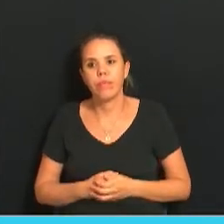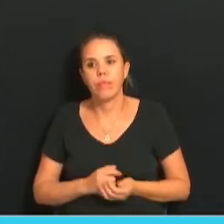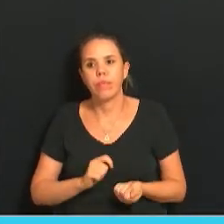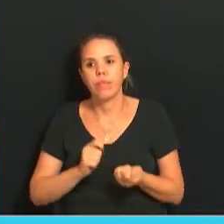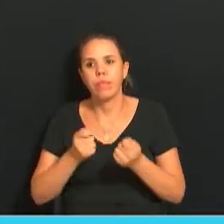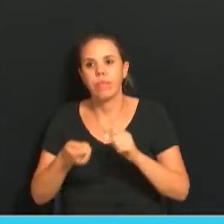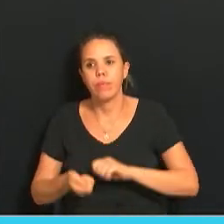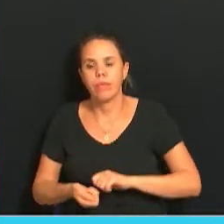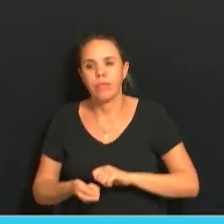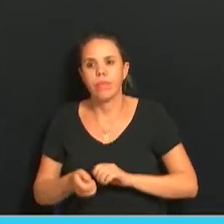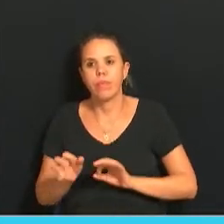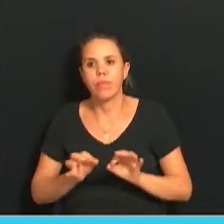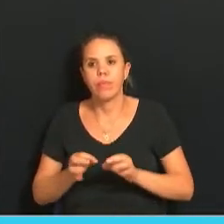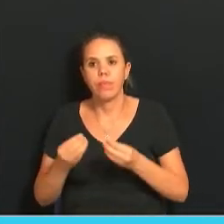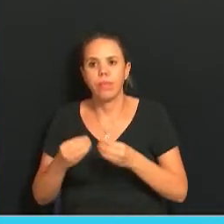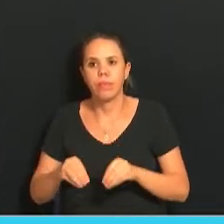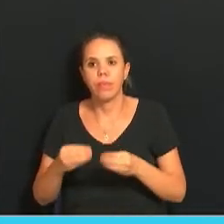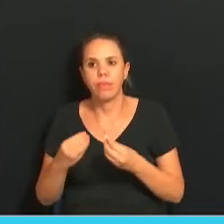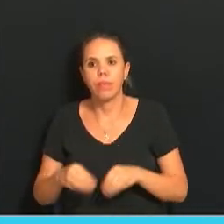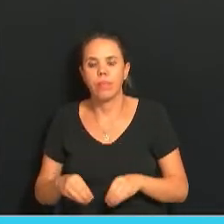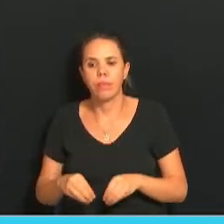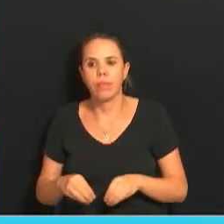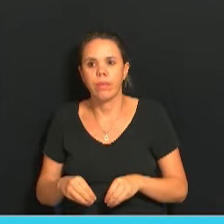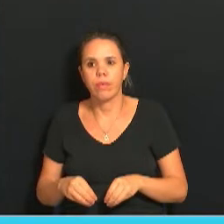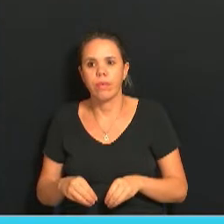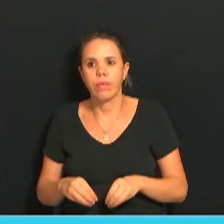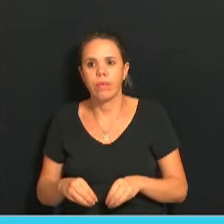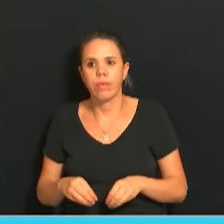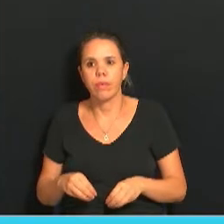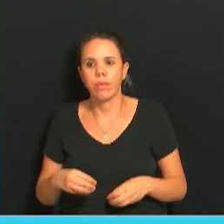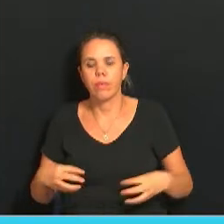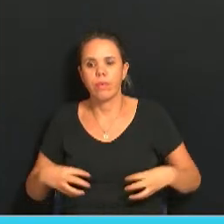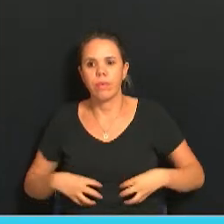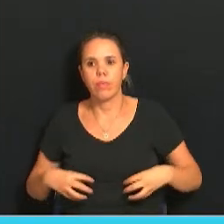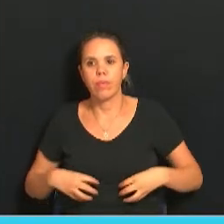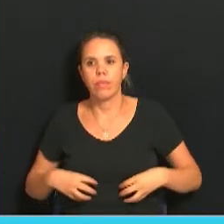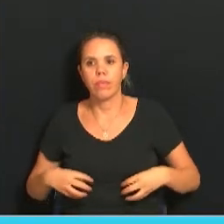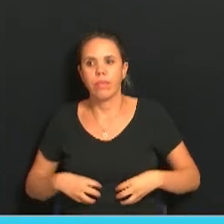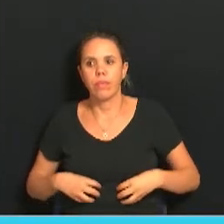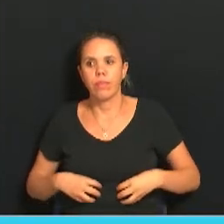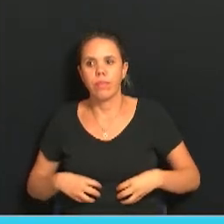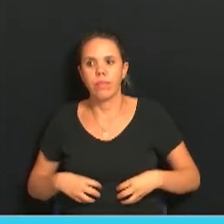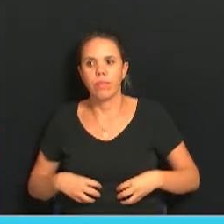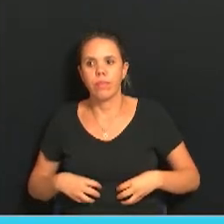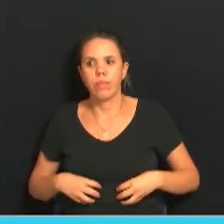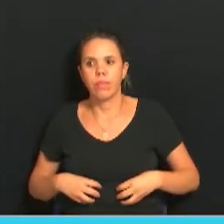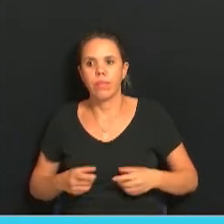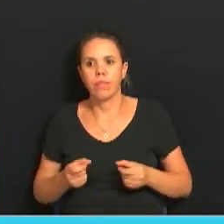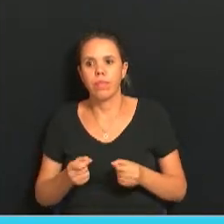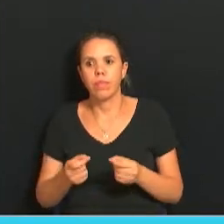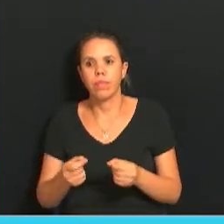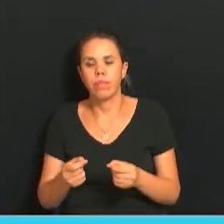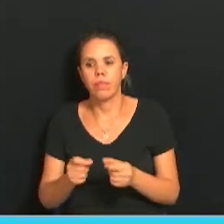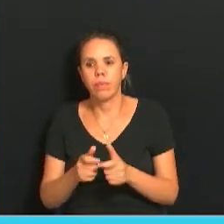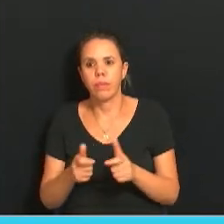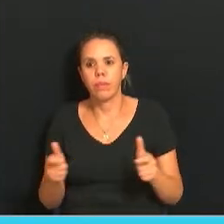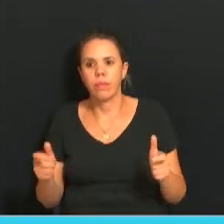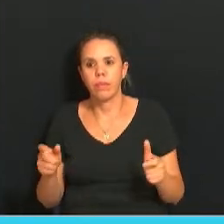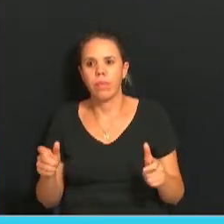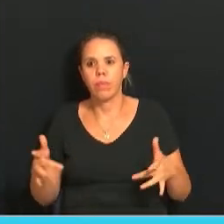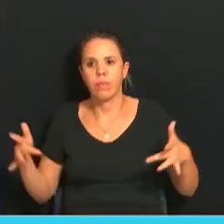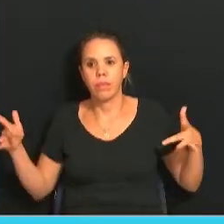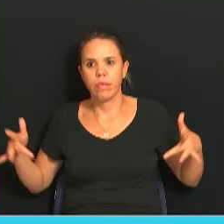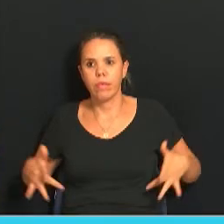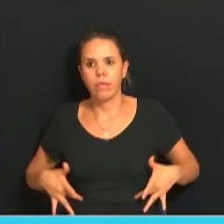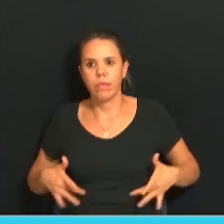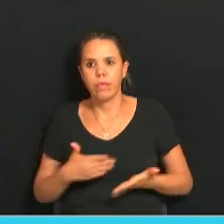a produzir impacto, dano na função do órgão. Então, conforme o câncer renal cresce num rim, ele